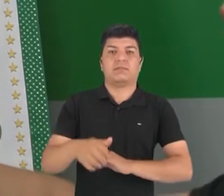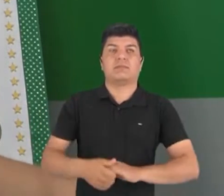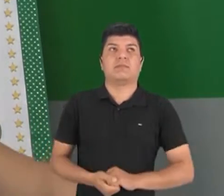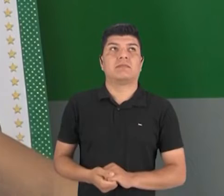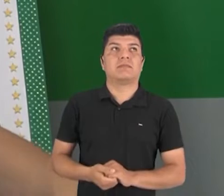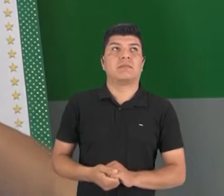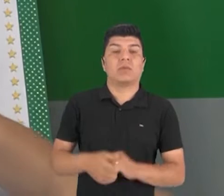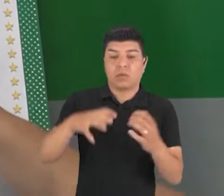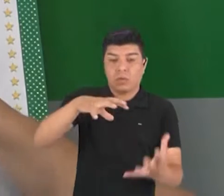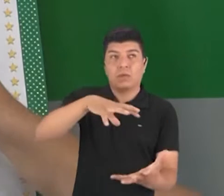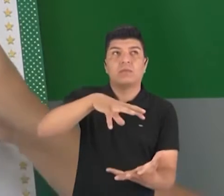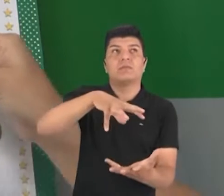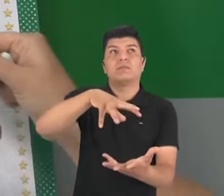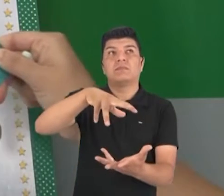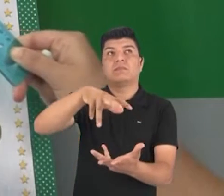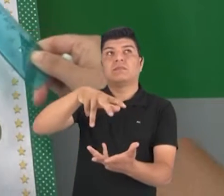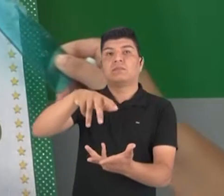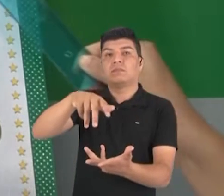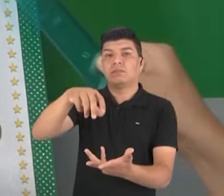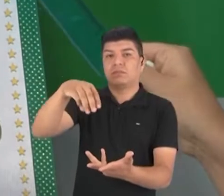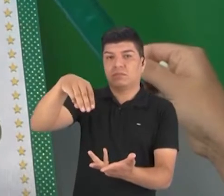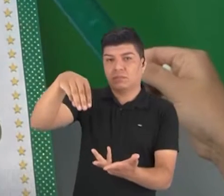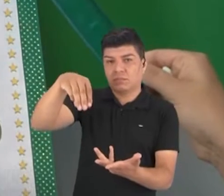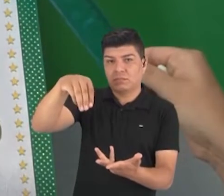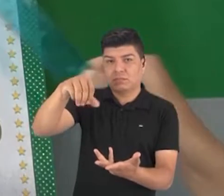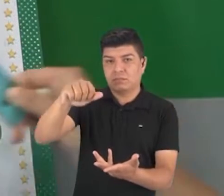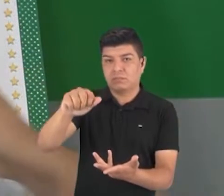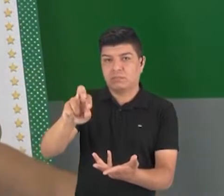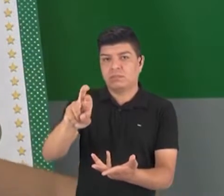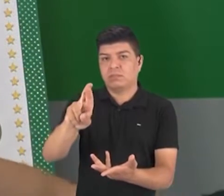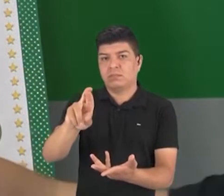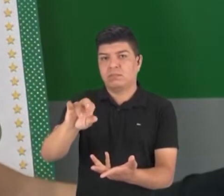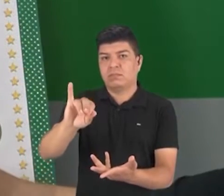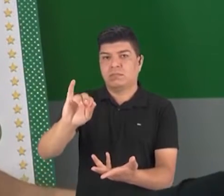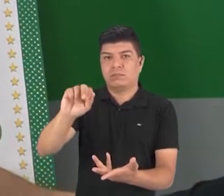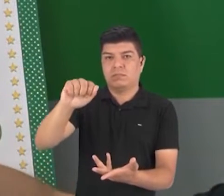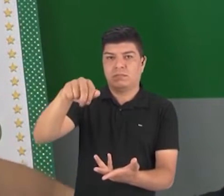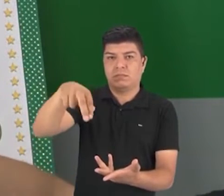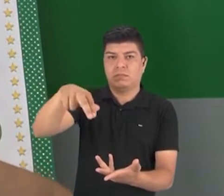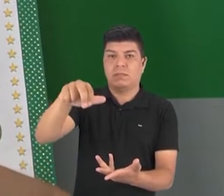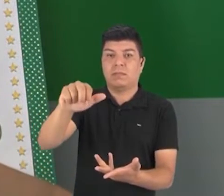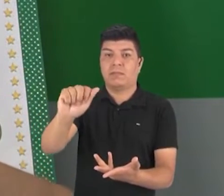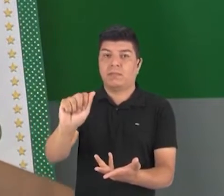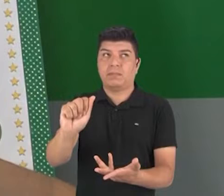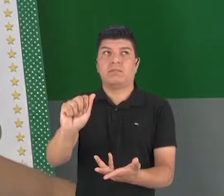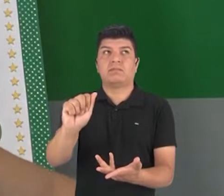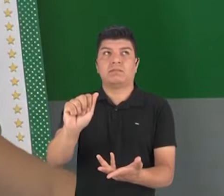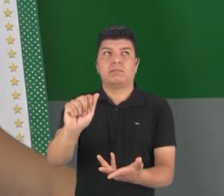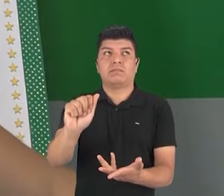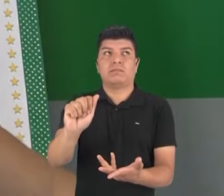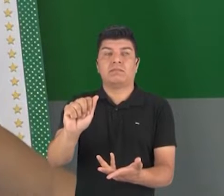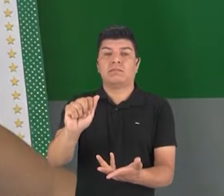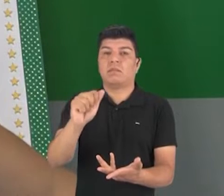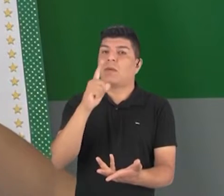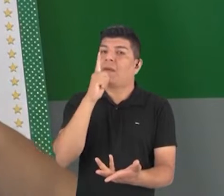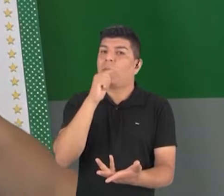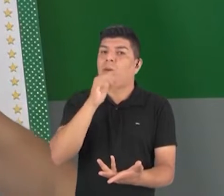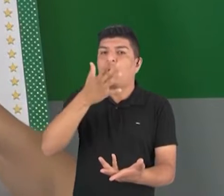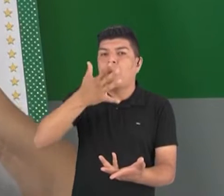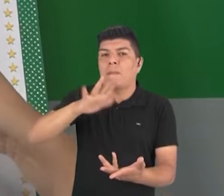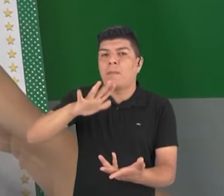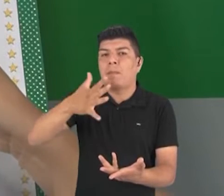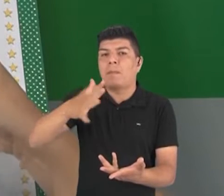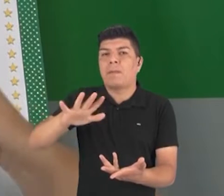e o mundo de Mariana é mar Gio